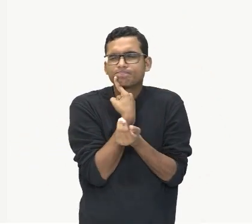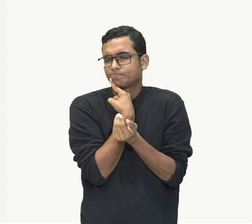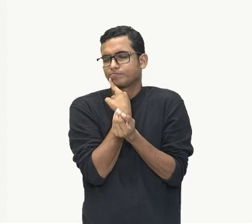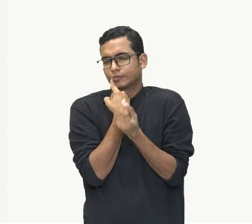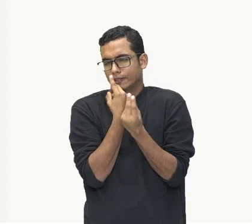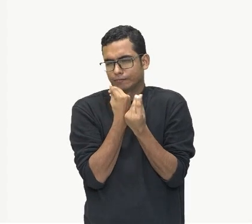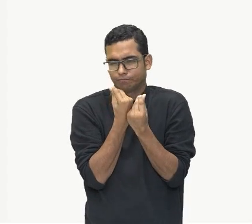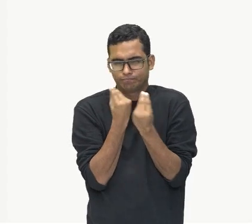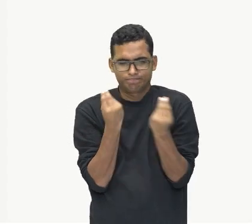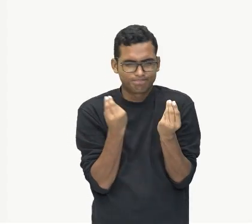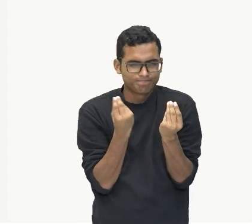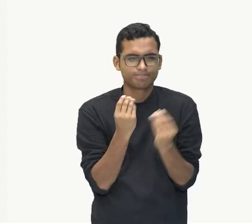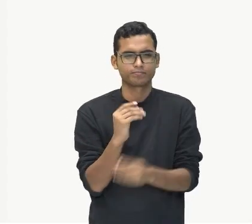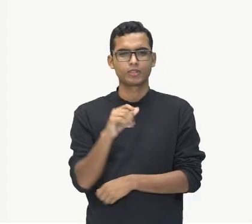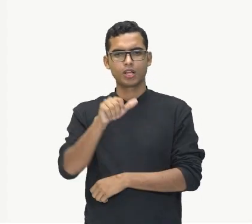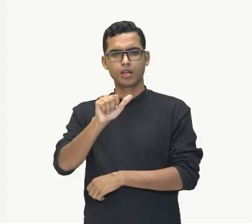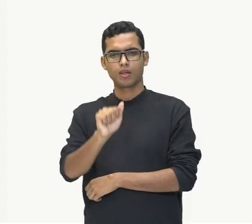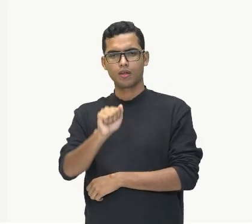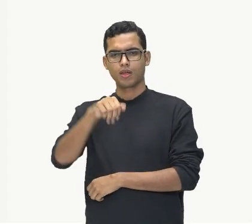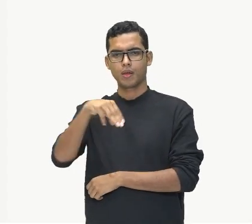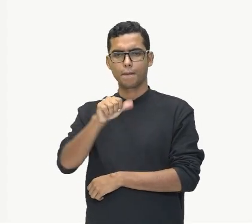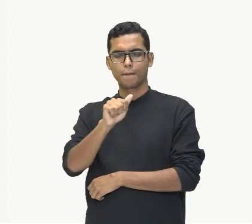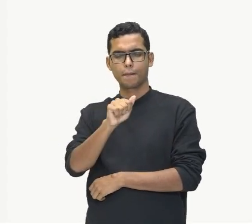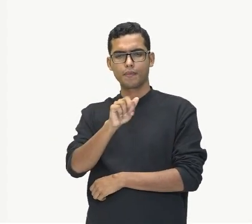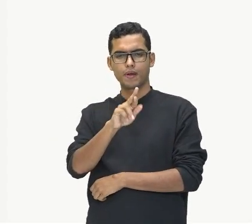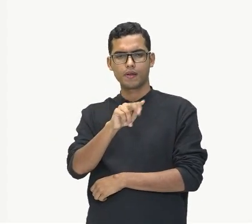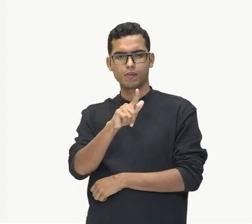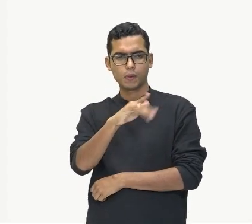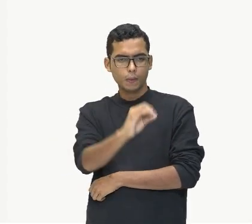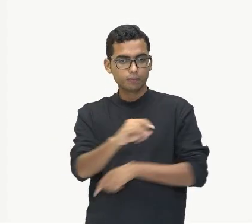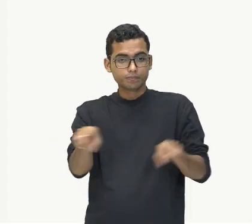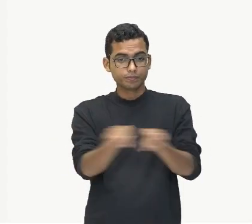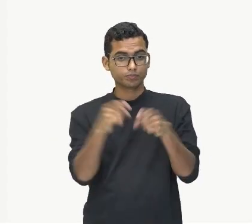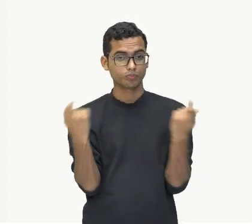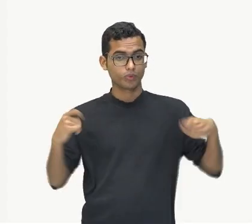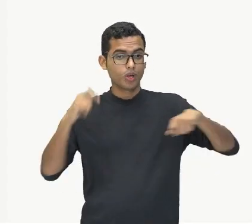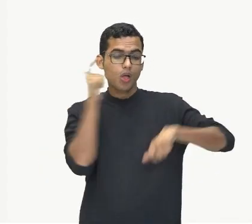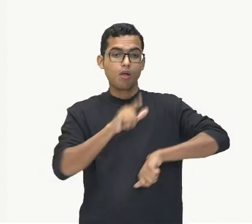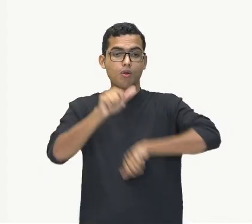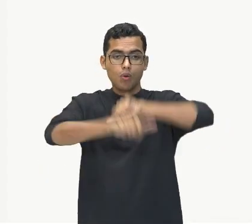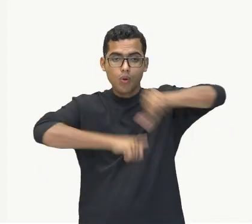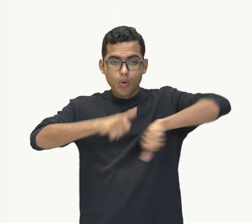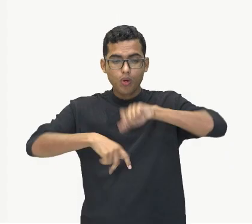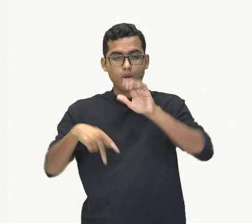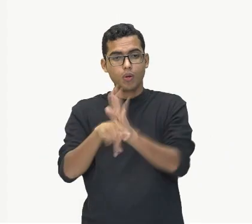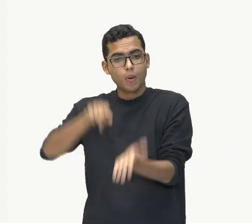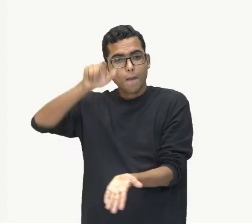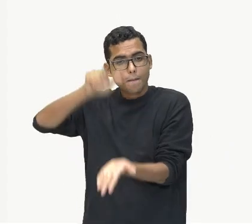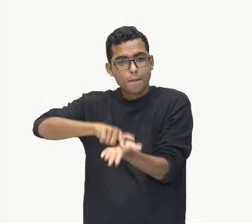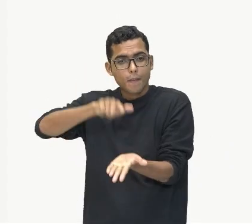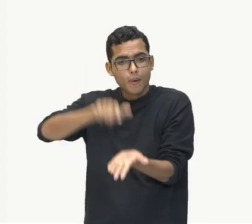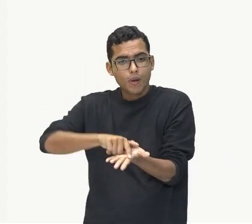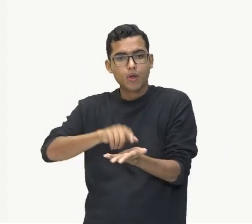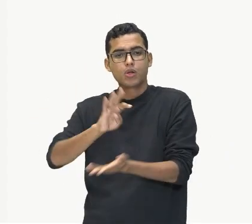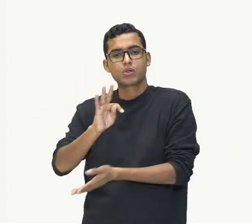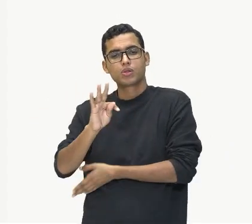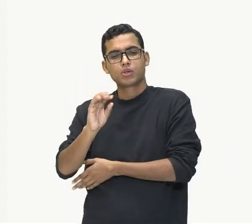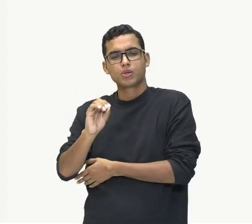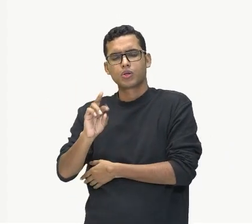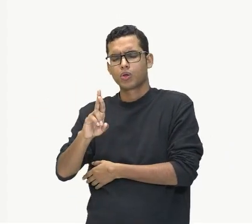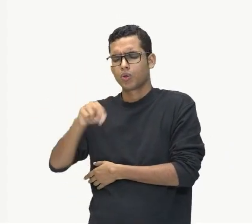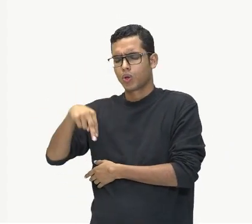Tem a capacidade de transformar o papel de tornassol. O que é